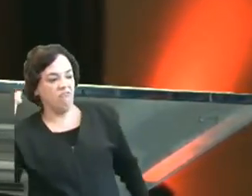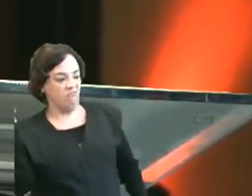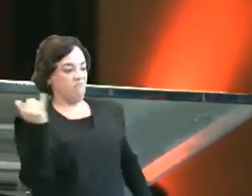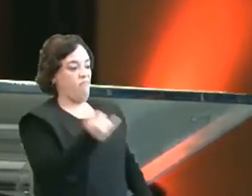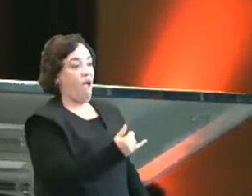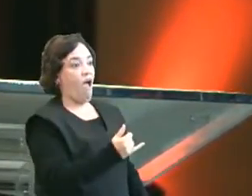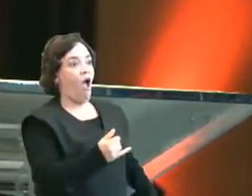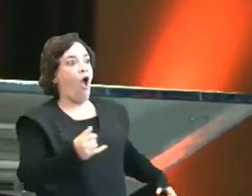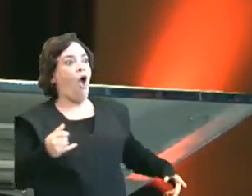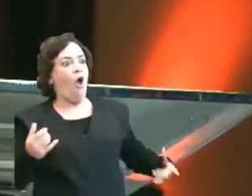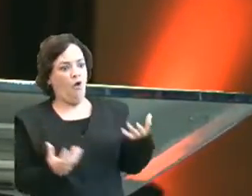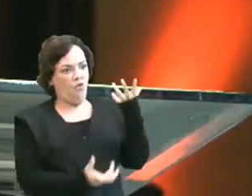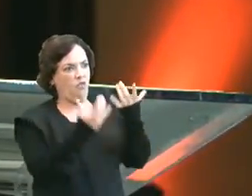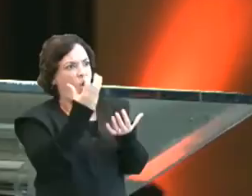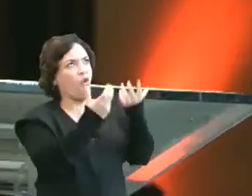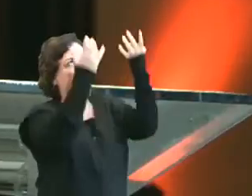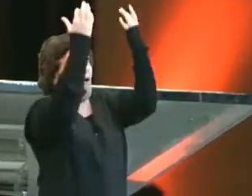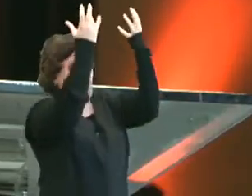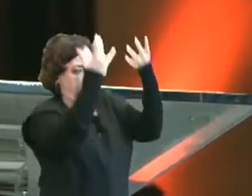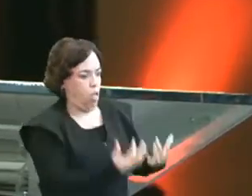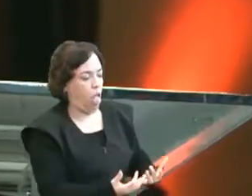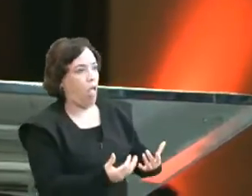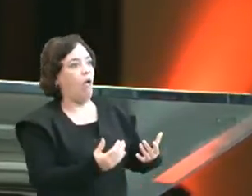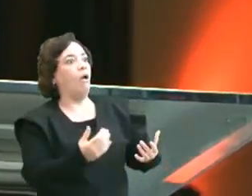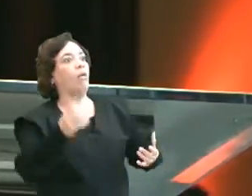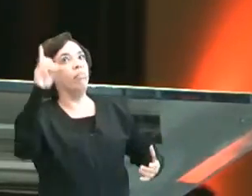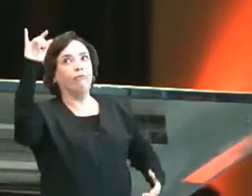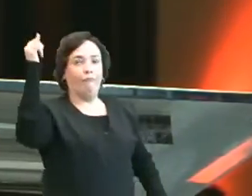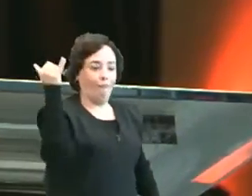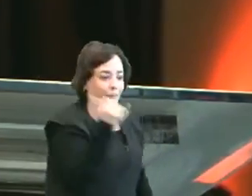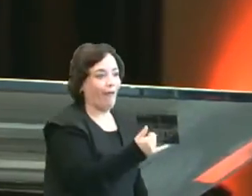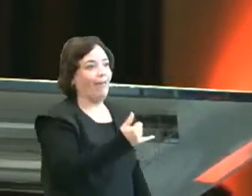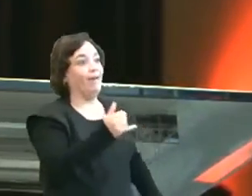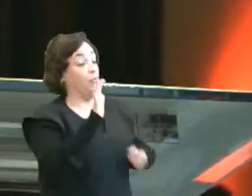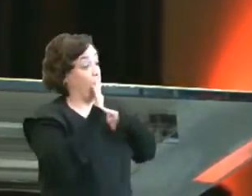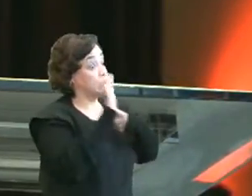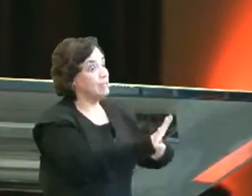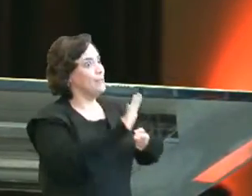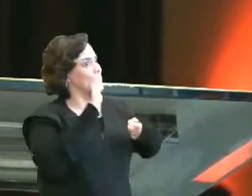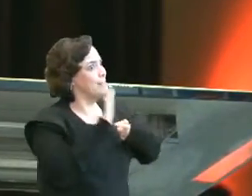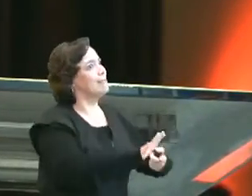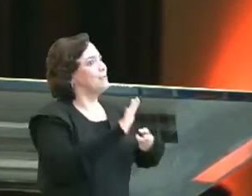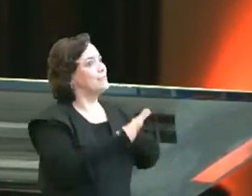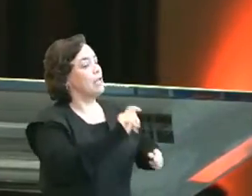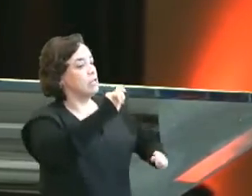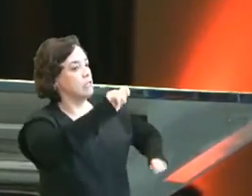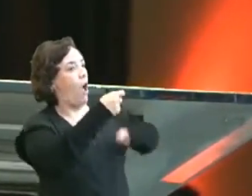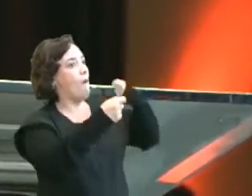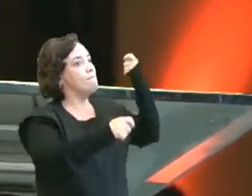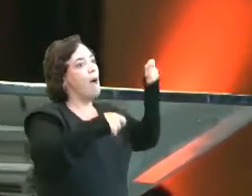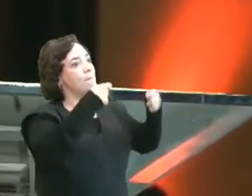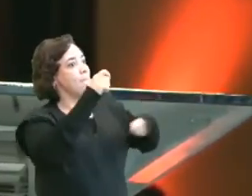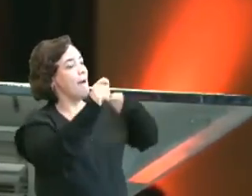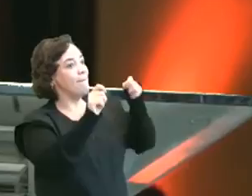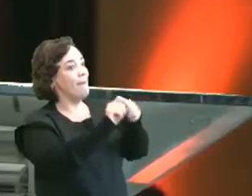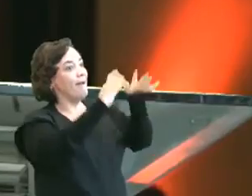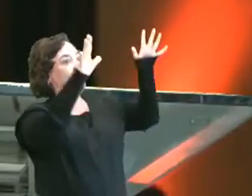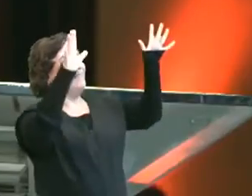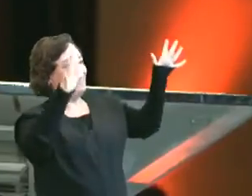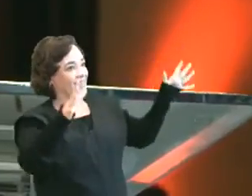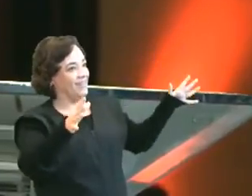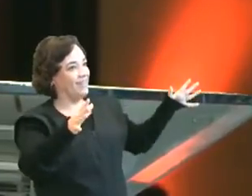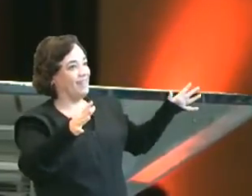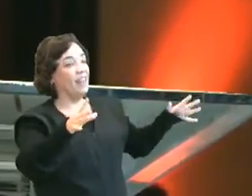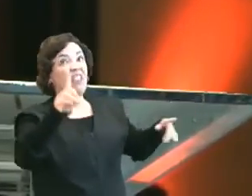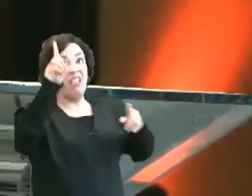Vem vento forte. Sabe, de certa maneira Deus está falando com aquele homem: eu sei que você sabe que eu